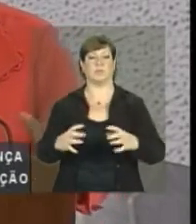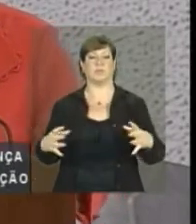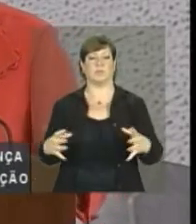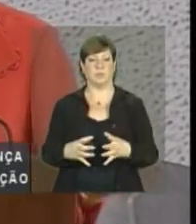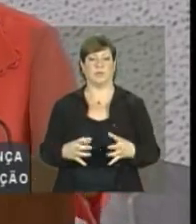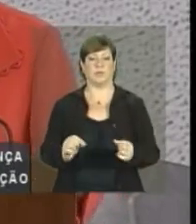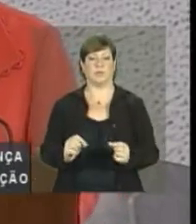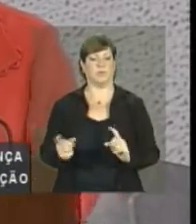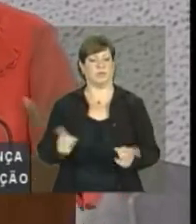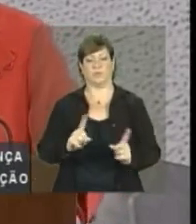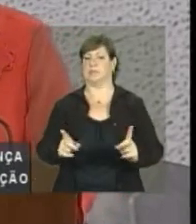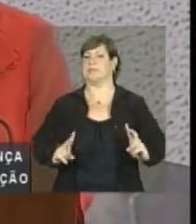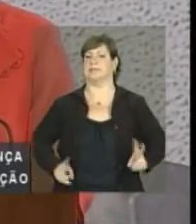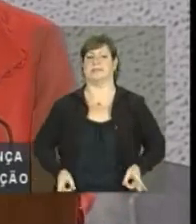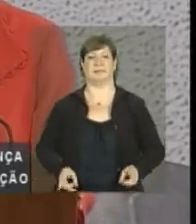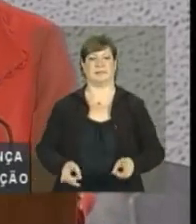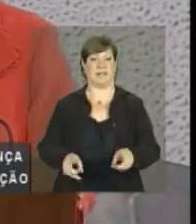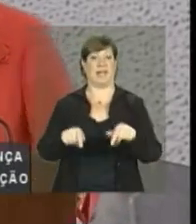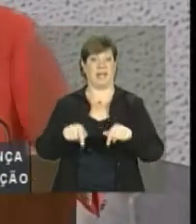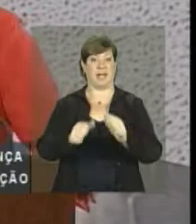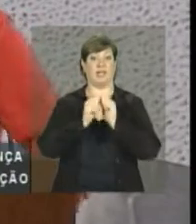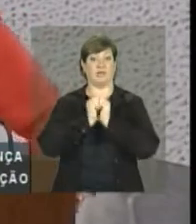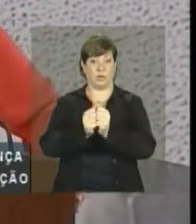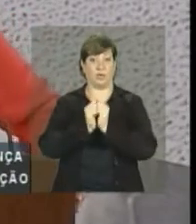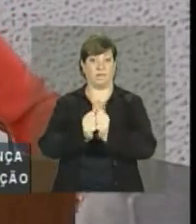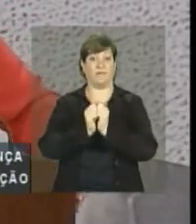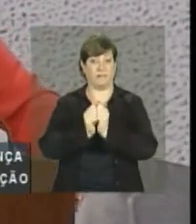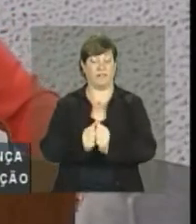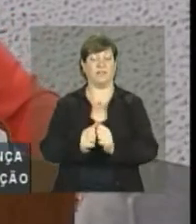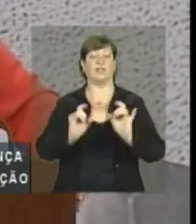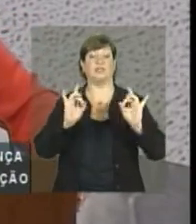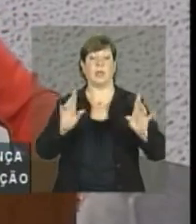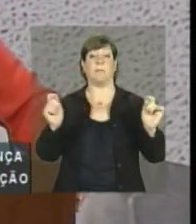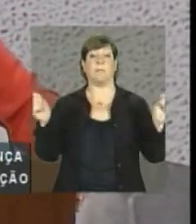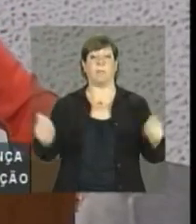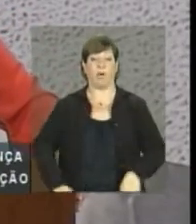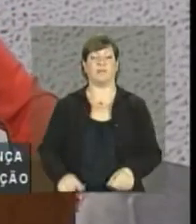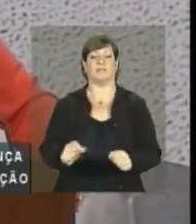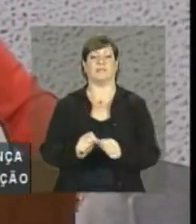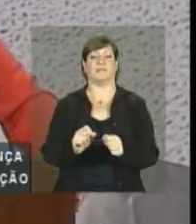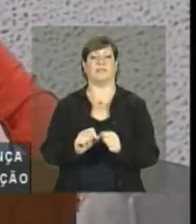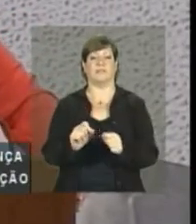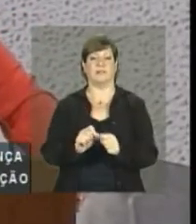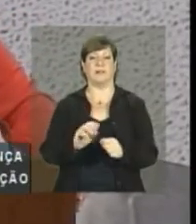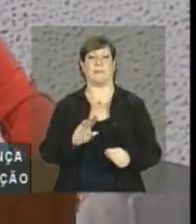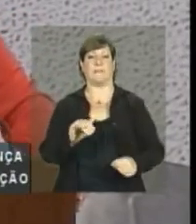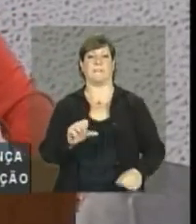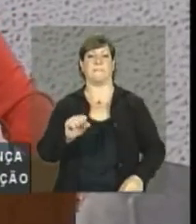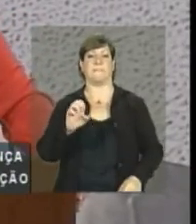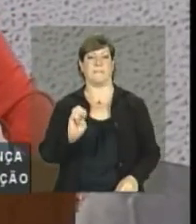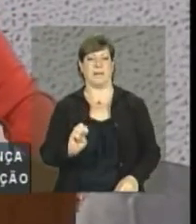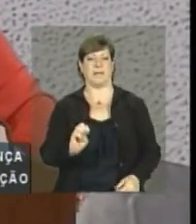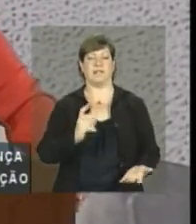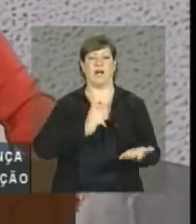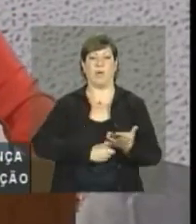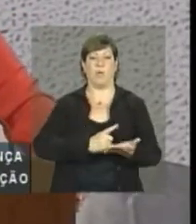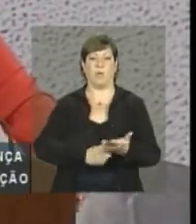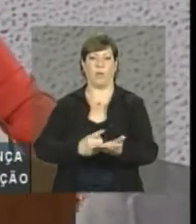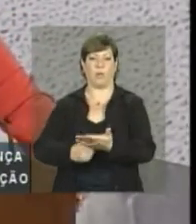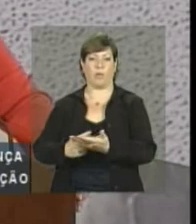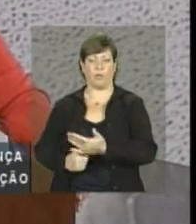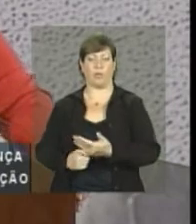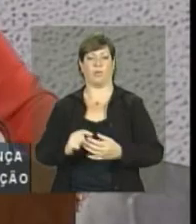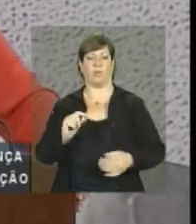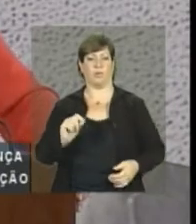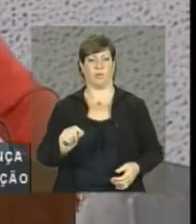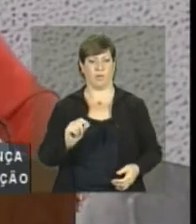sistematicamente. E essa convivência só pode ser feita na base do acordo de